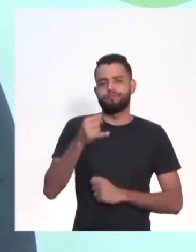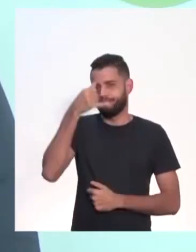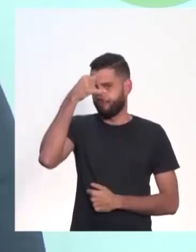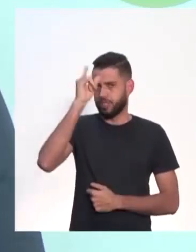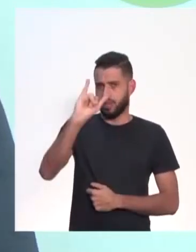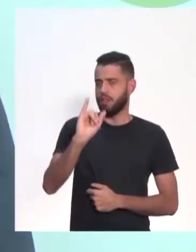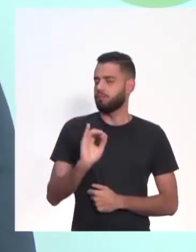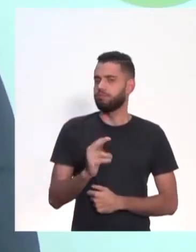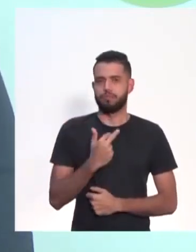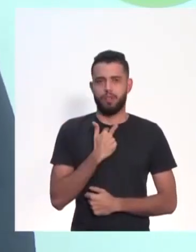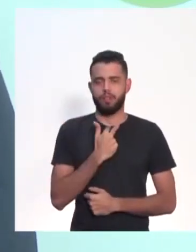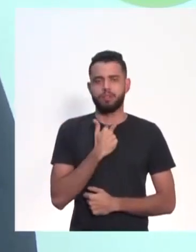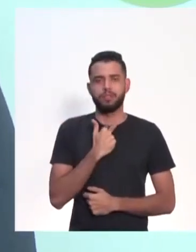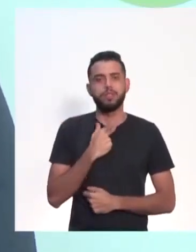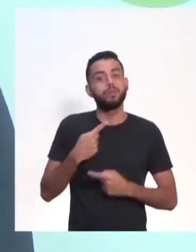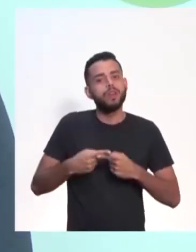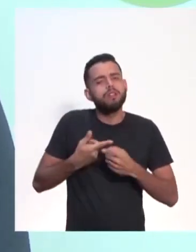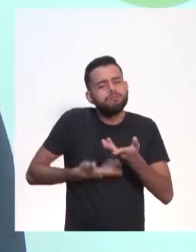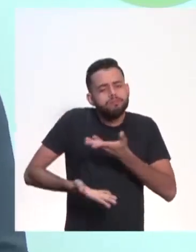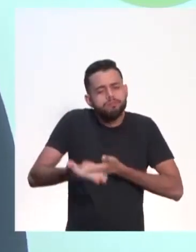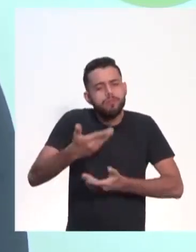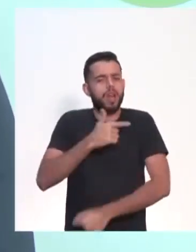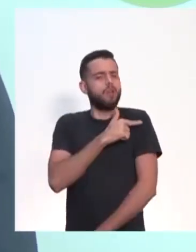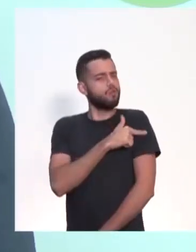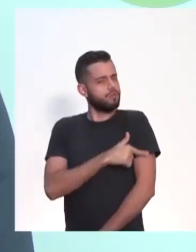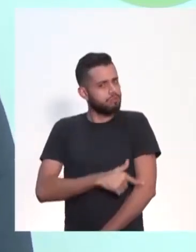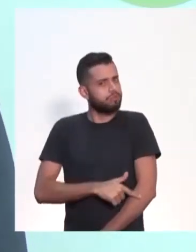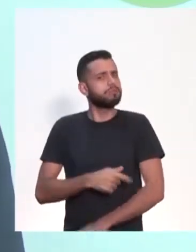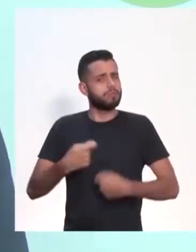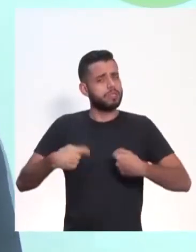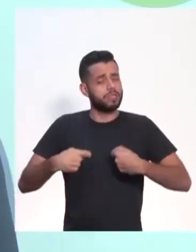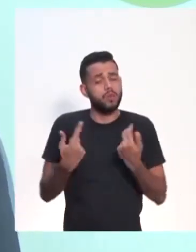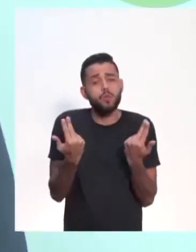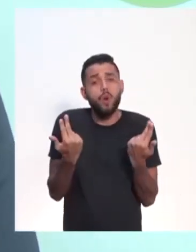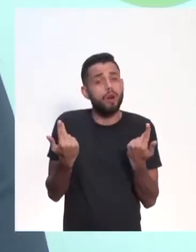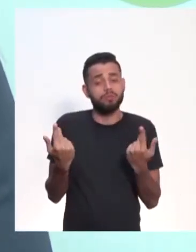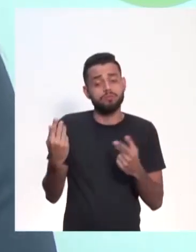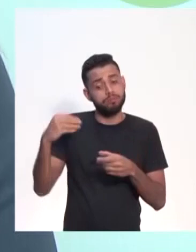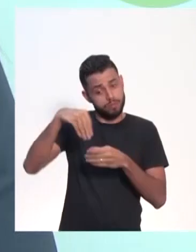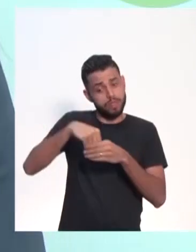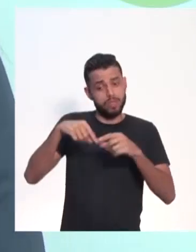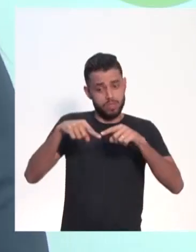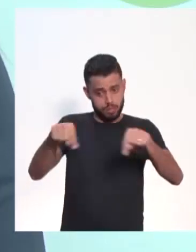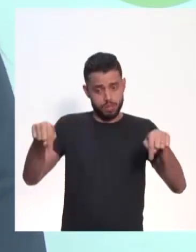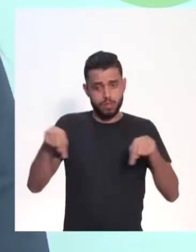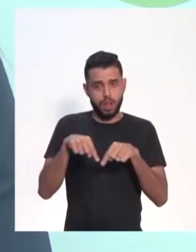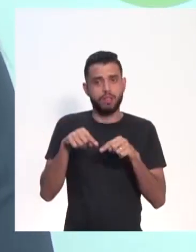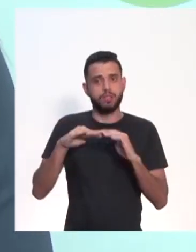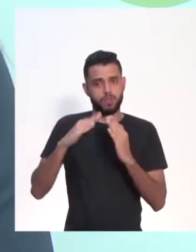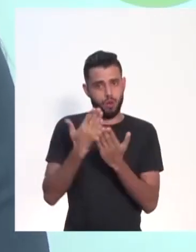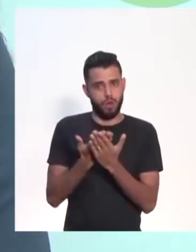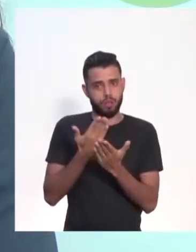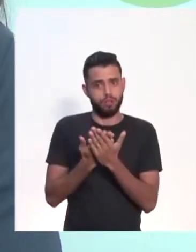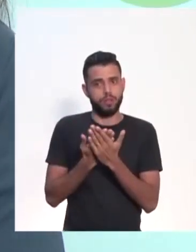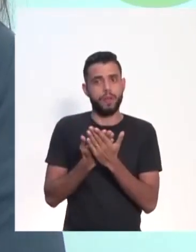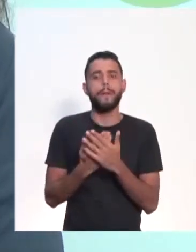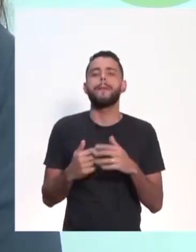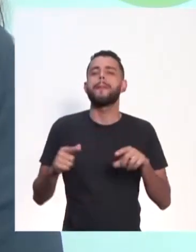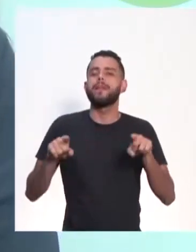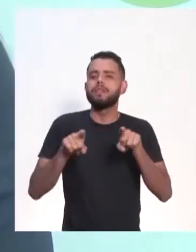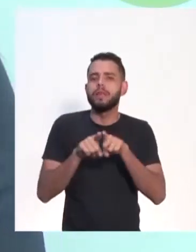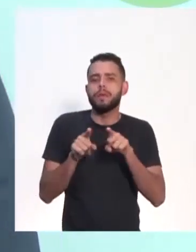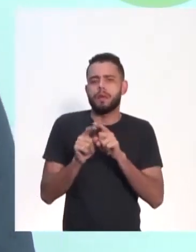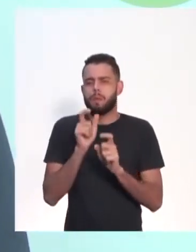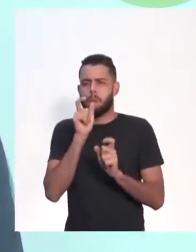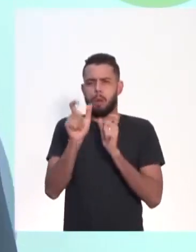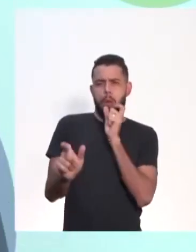de interação da melhor forma possível, como se fosse a nossa sala de aula mesmo. E, por último, não podemos ter